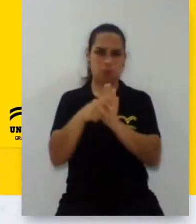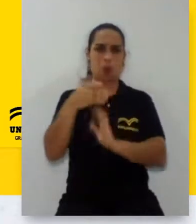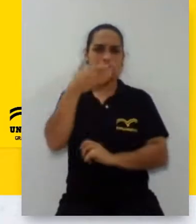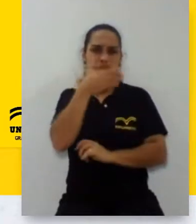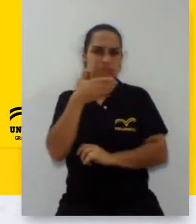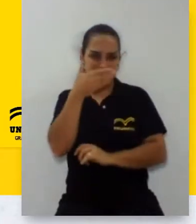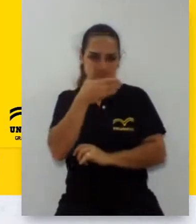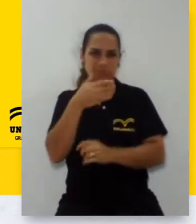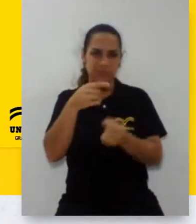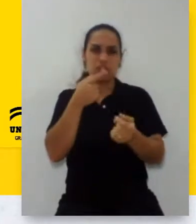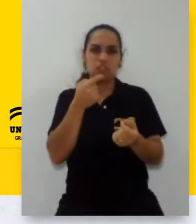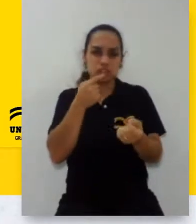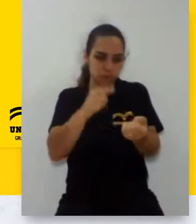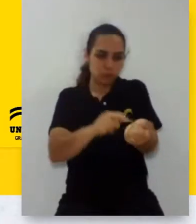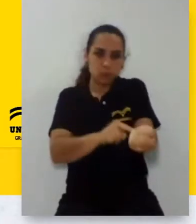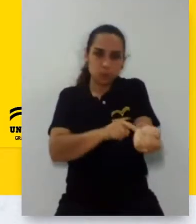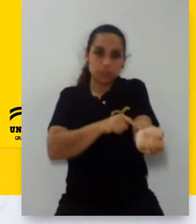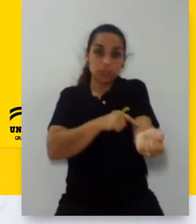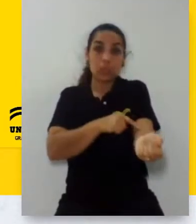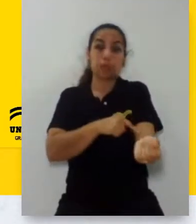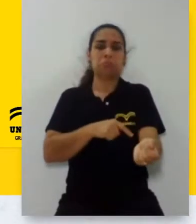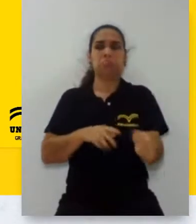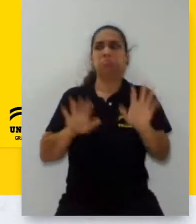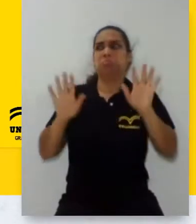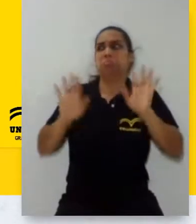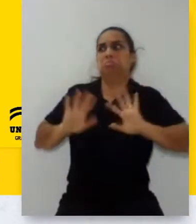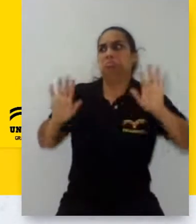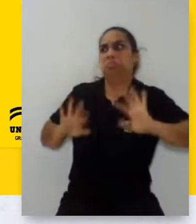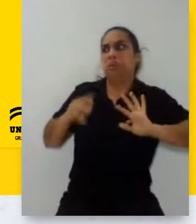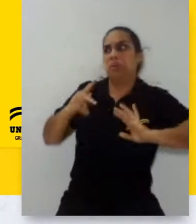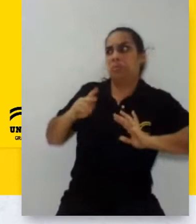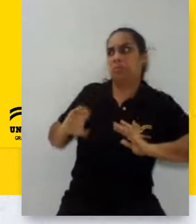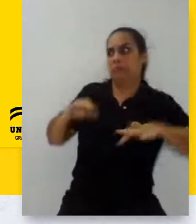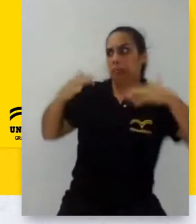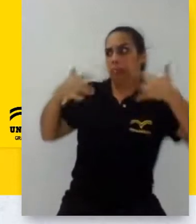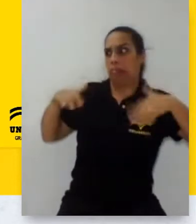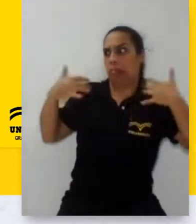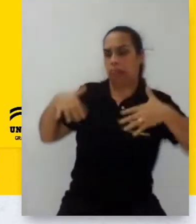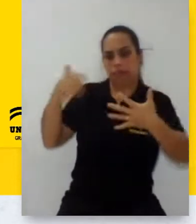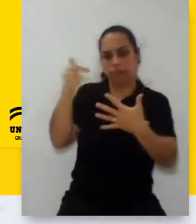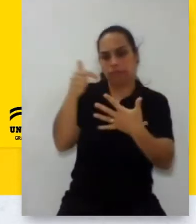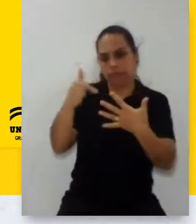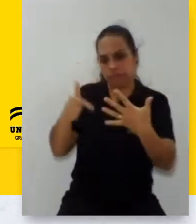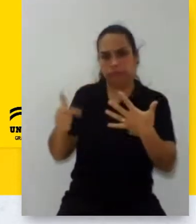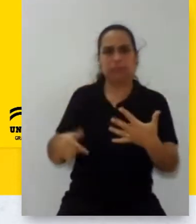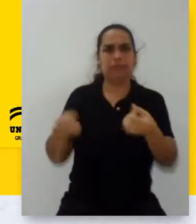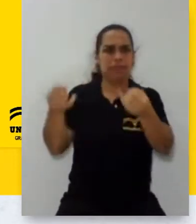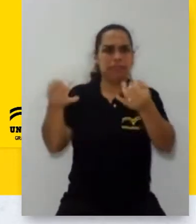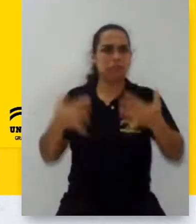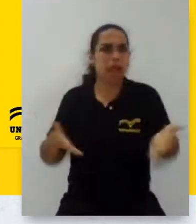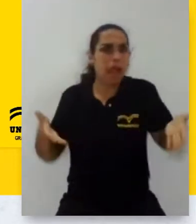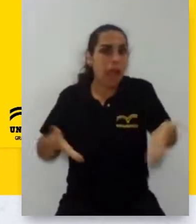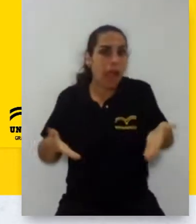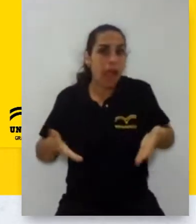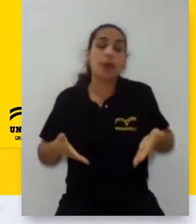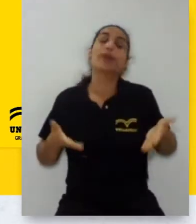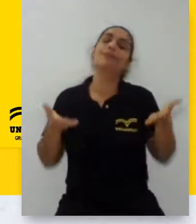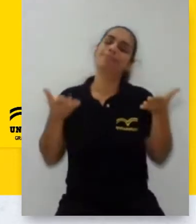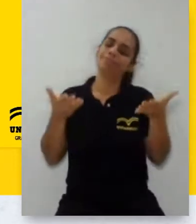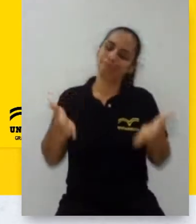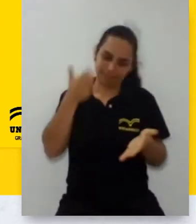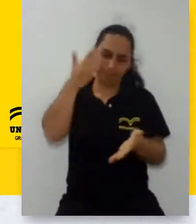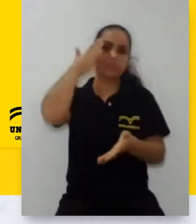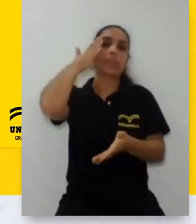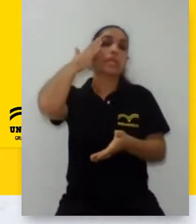isso? O que você está querendo falar agora? Eu sei que talvez nós estamos falando para diversas pessoas, talvez tenham pessoas que